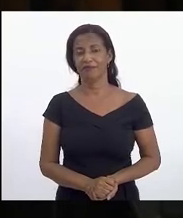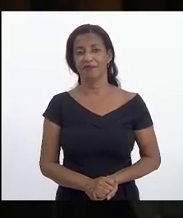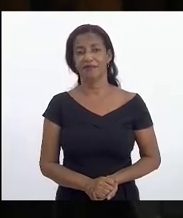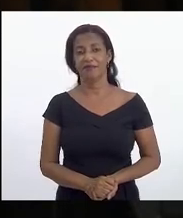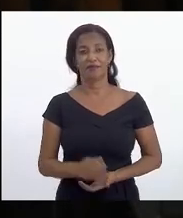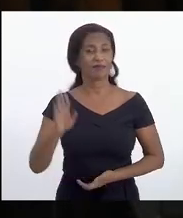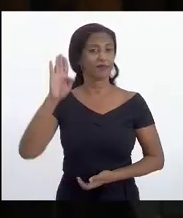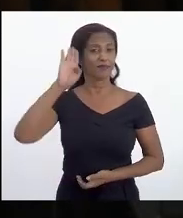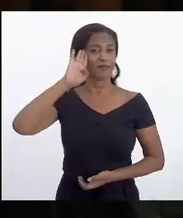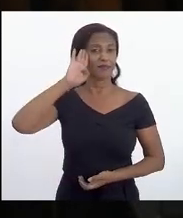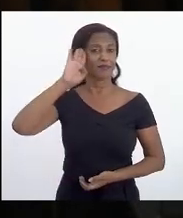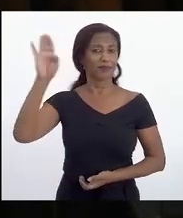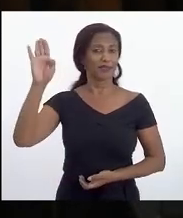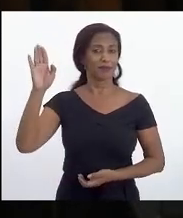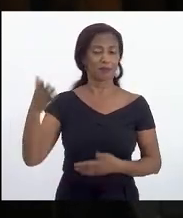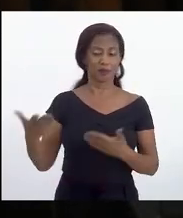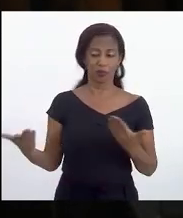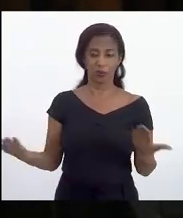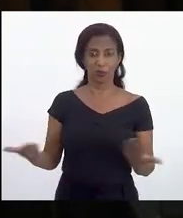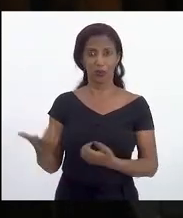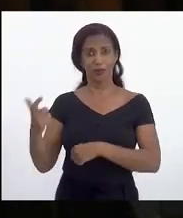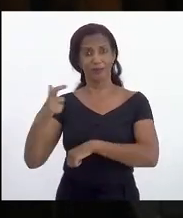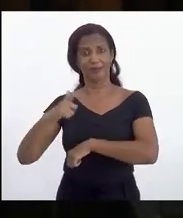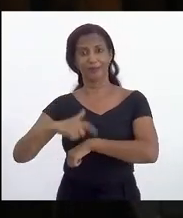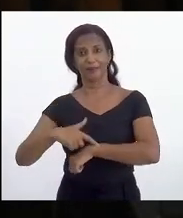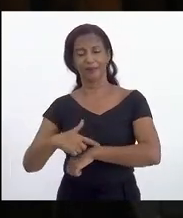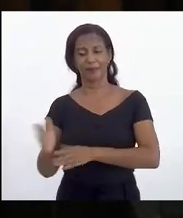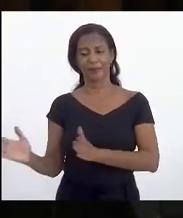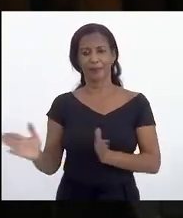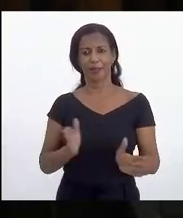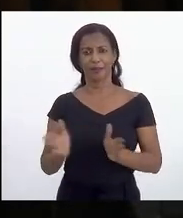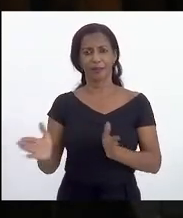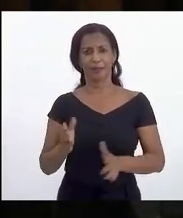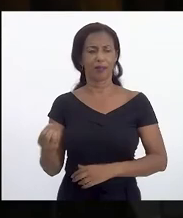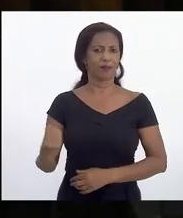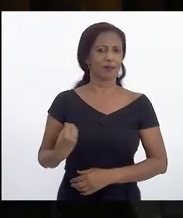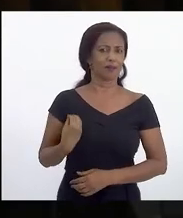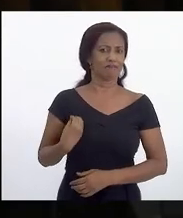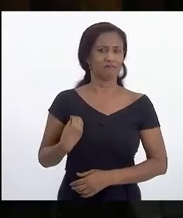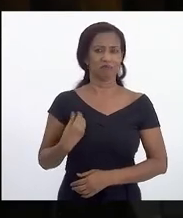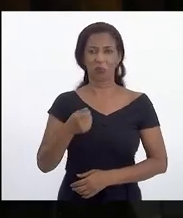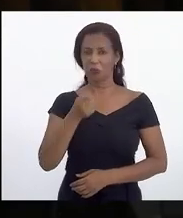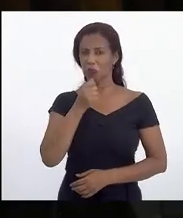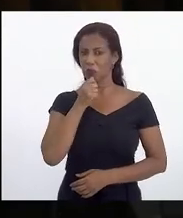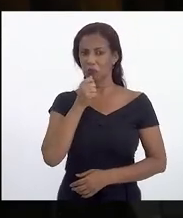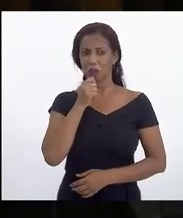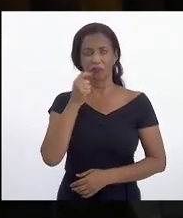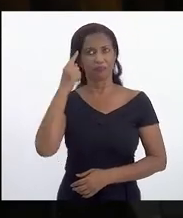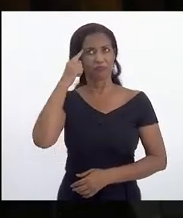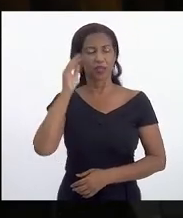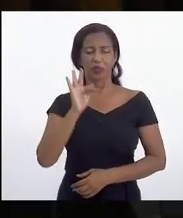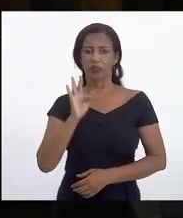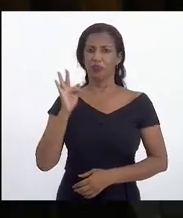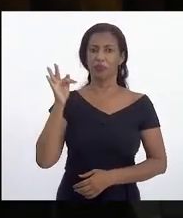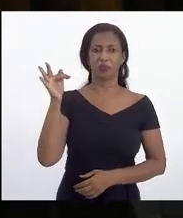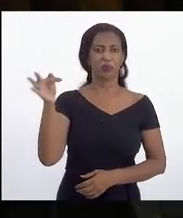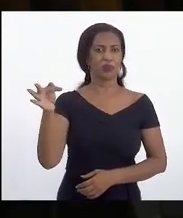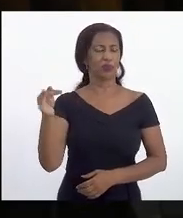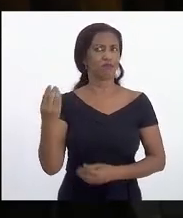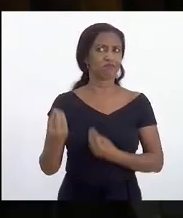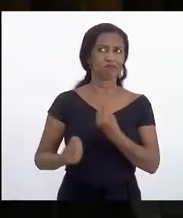e principalmente nos tempos que vivemos a gente não pode ter perspectiva de futuro